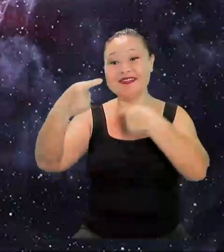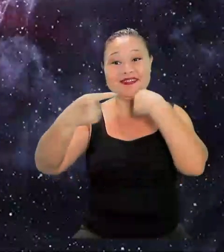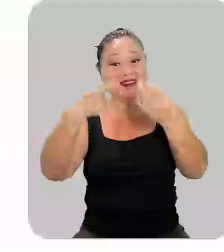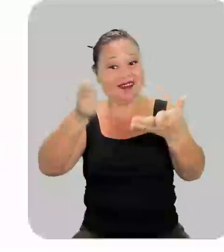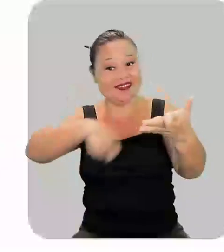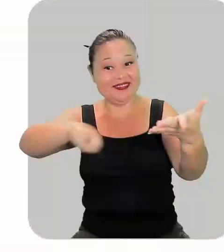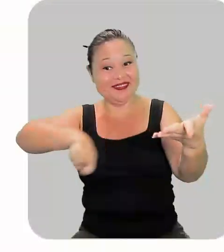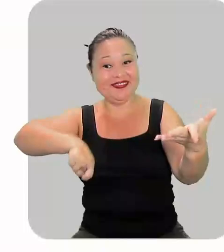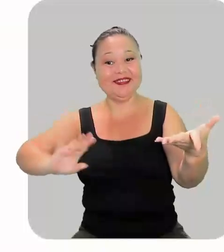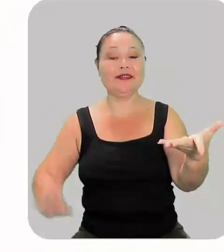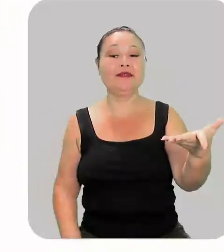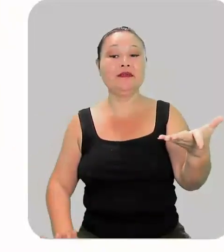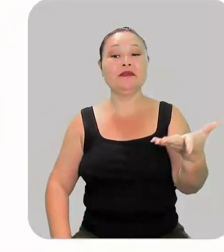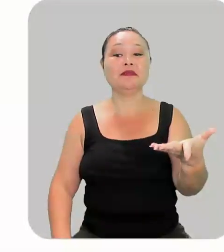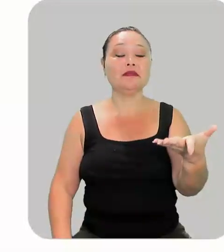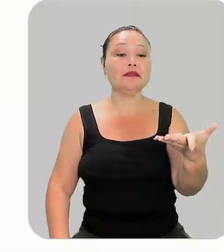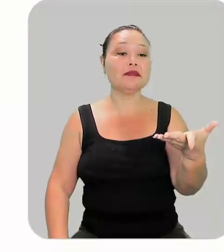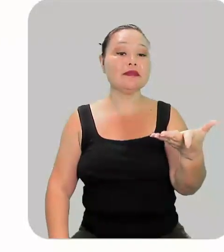dúvidas. Vamos ver?